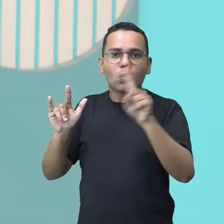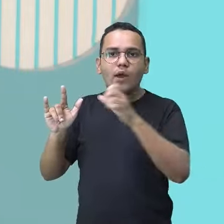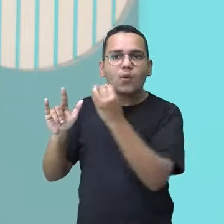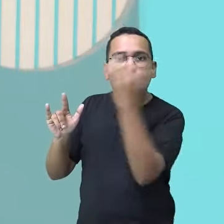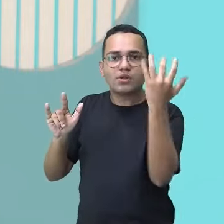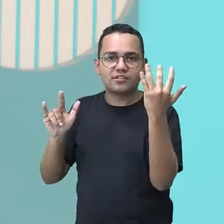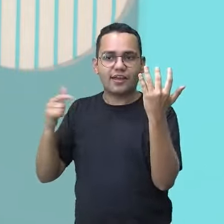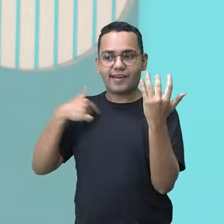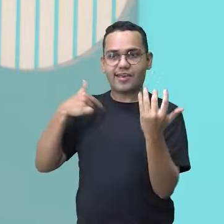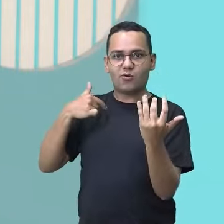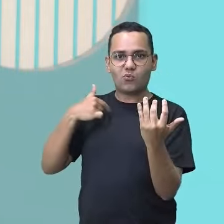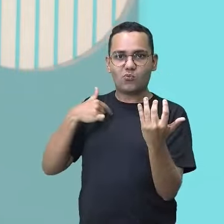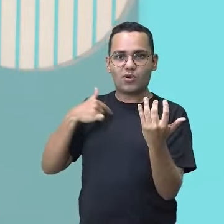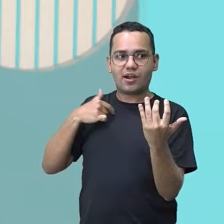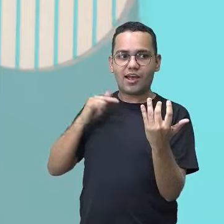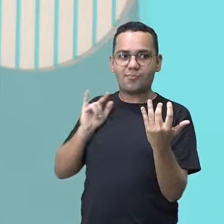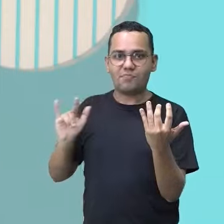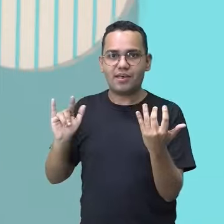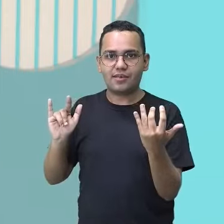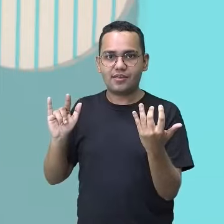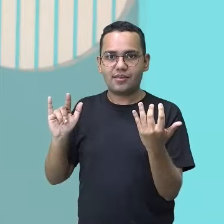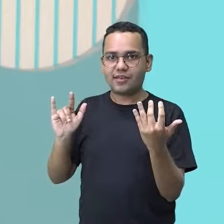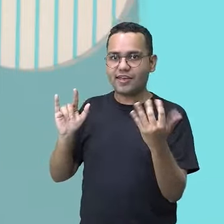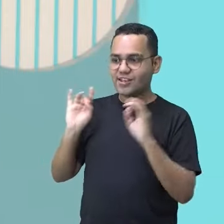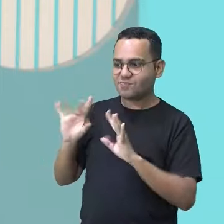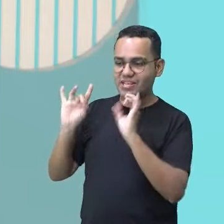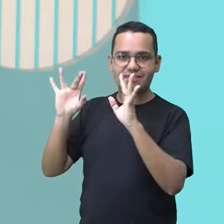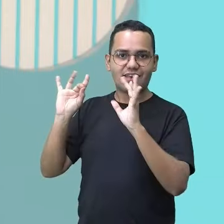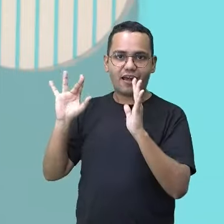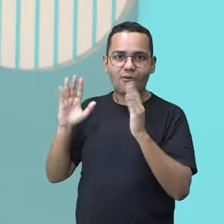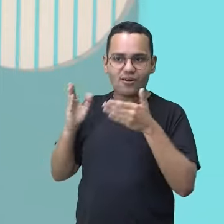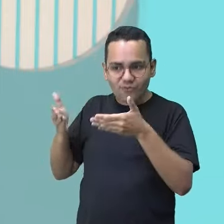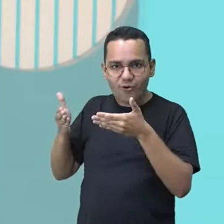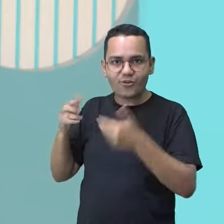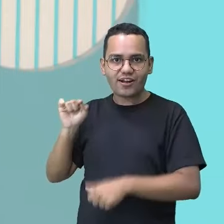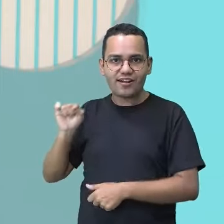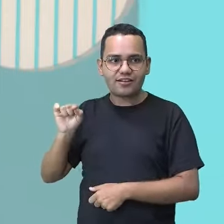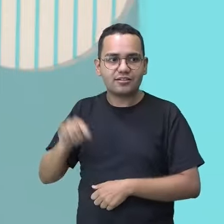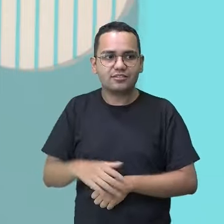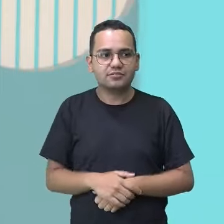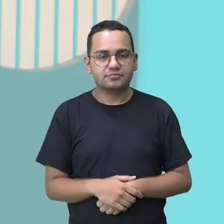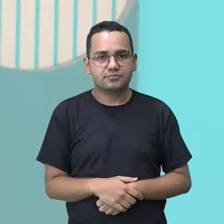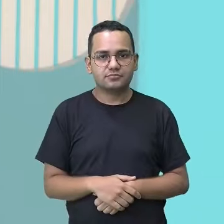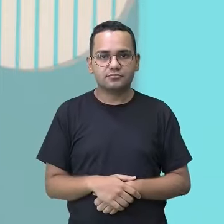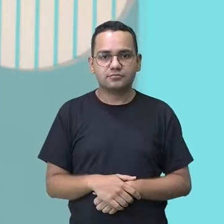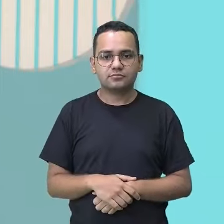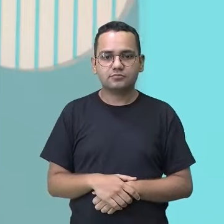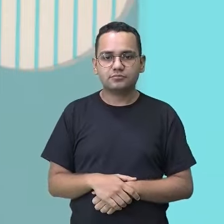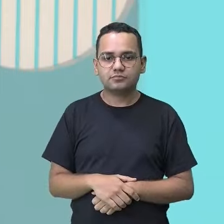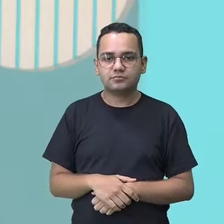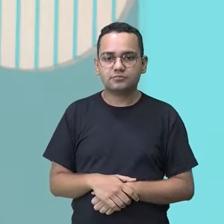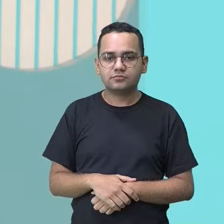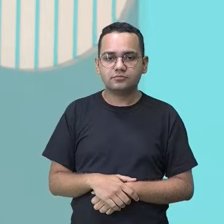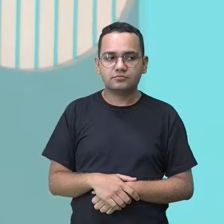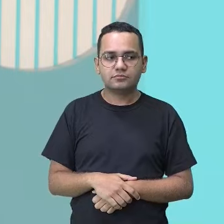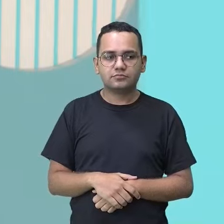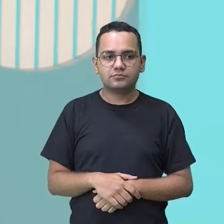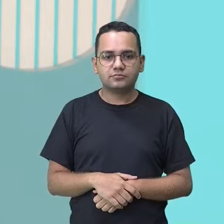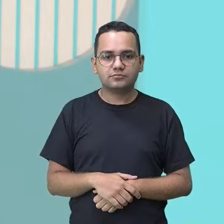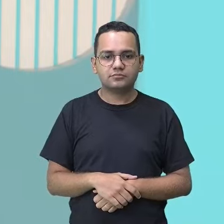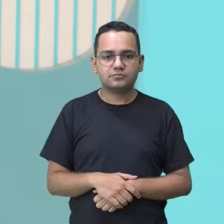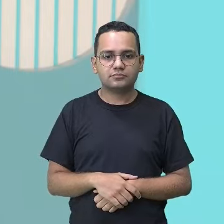planeta terra é um em específico eu estou falando do menino de todos eles eu estou falando do menino que